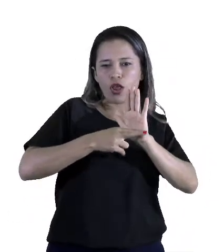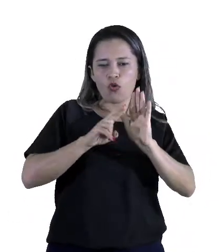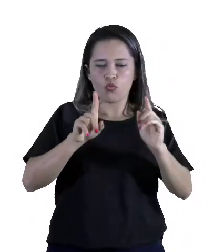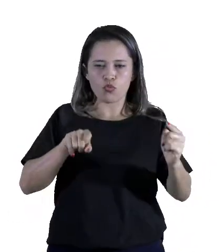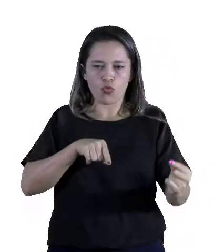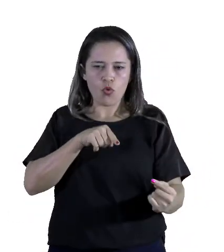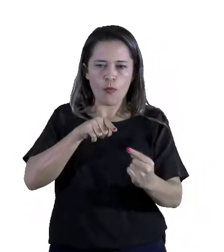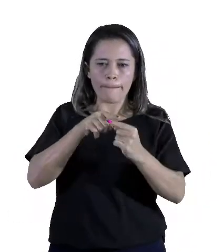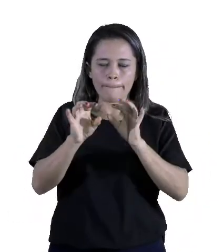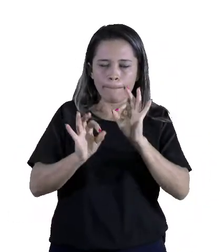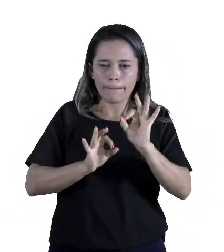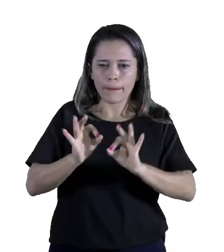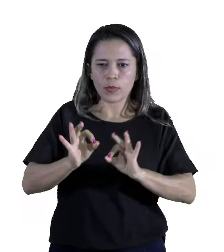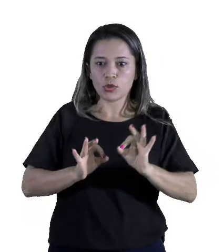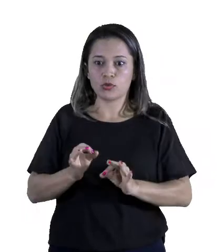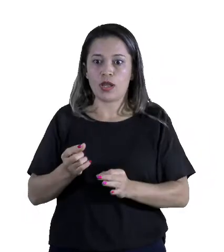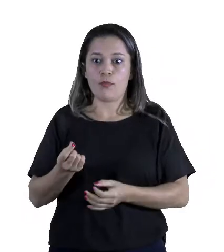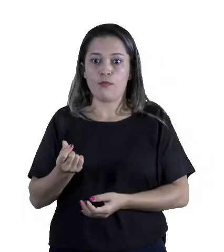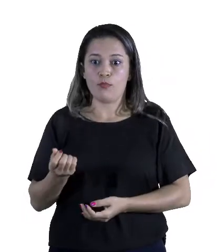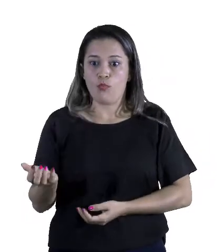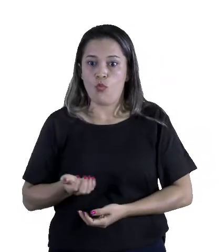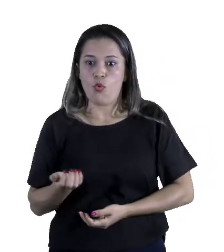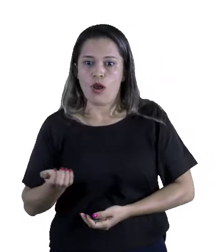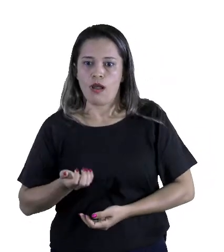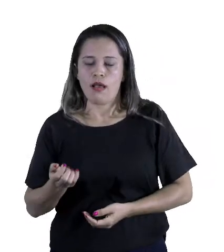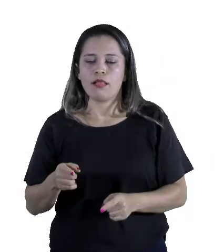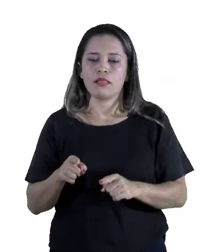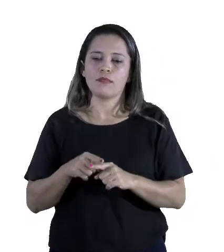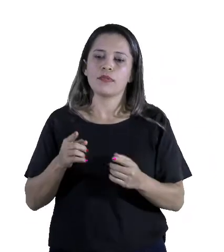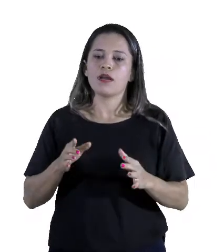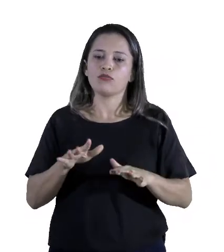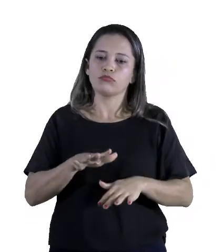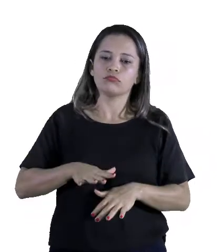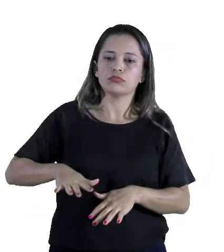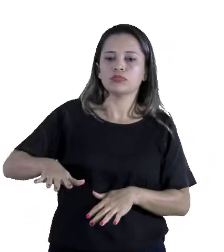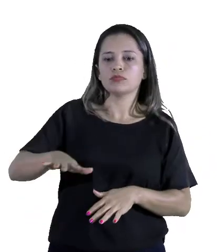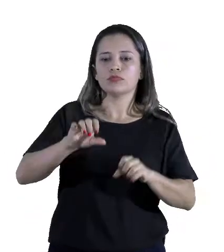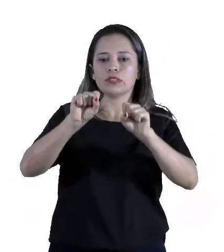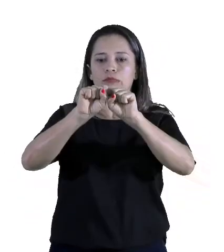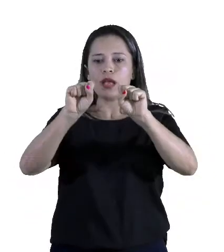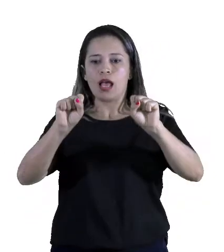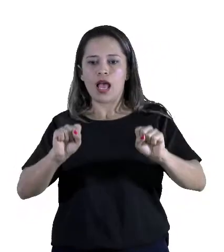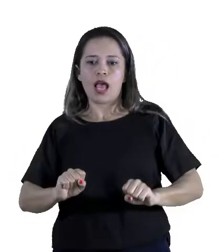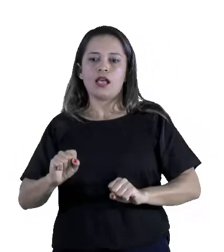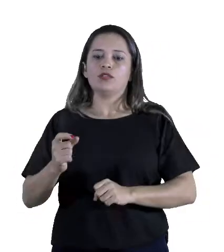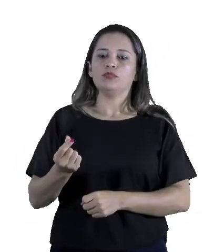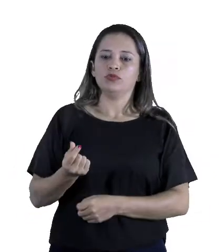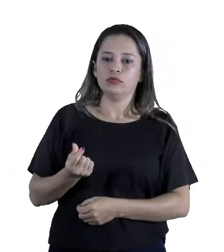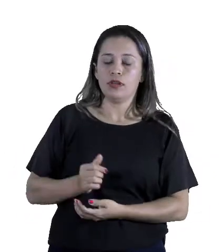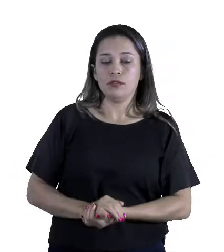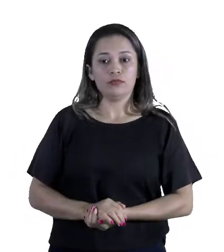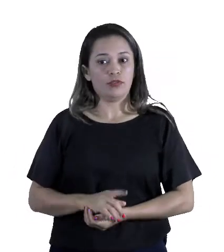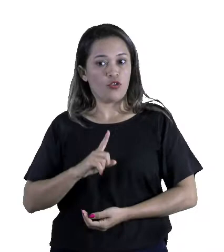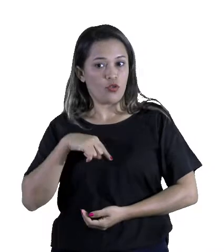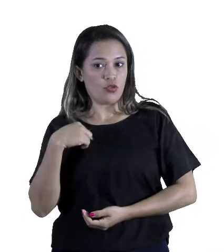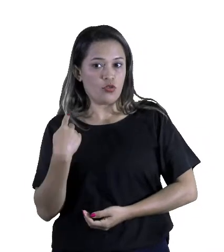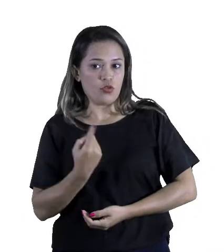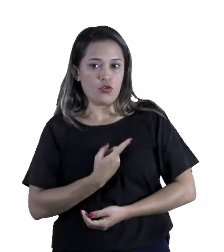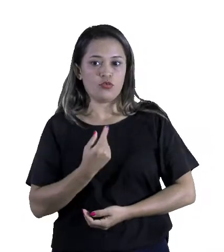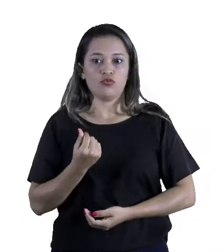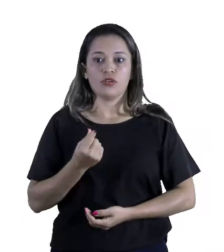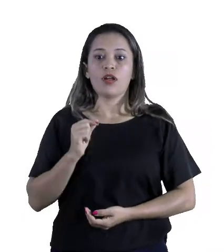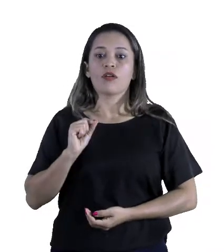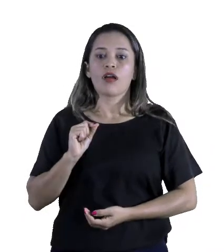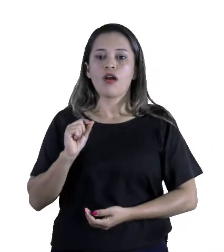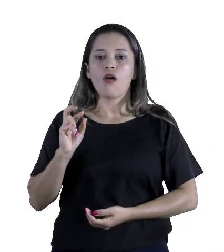é organizar a moeda em um determinado espaço monetário. Nosso dinheiro, no nosso caso, é o